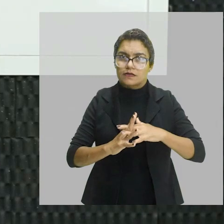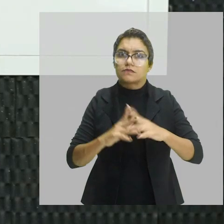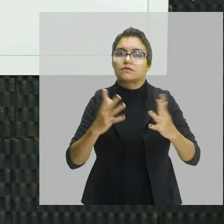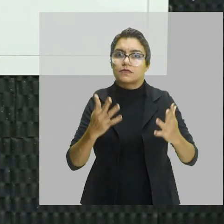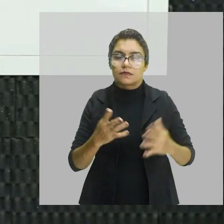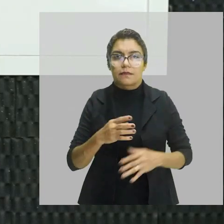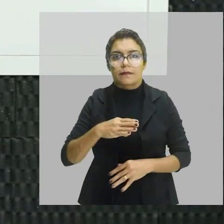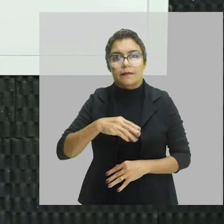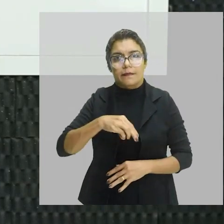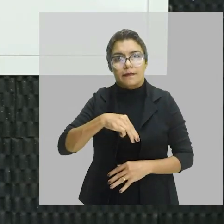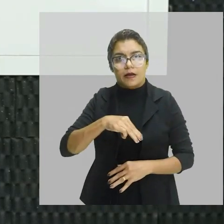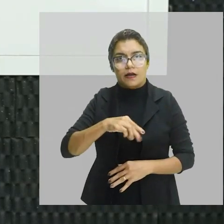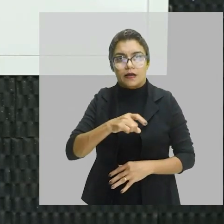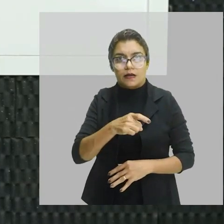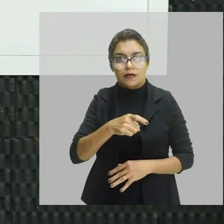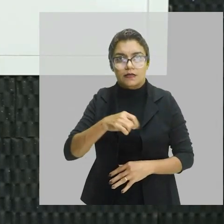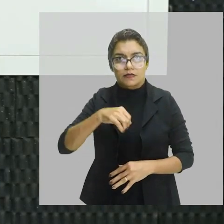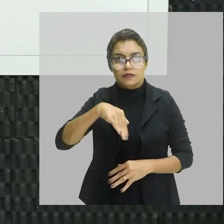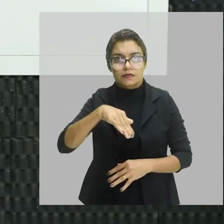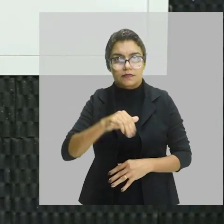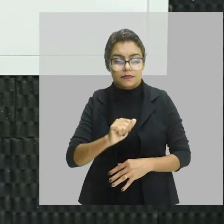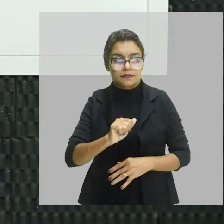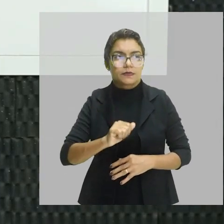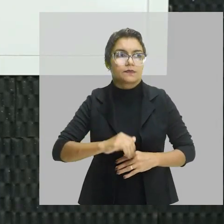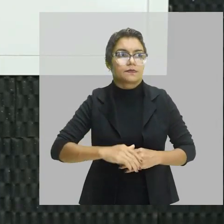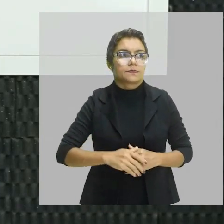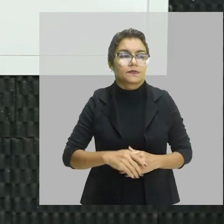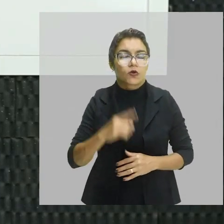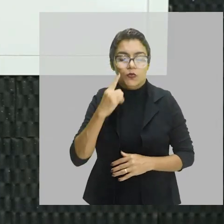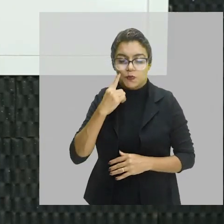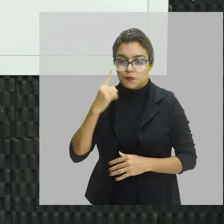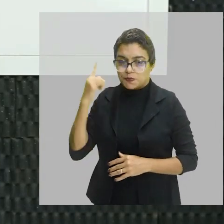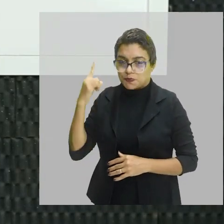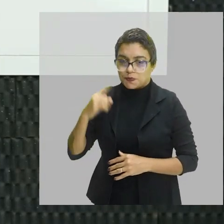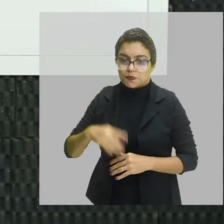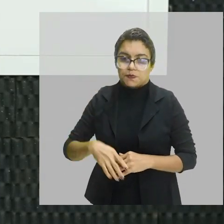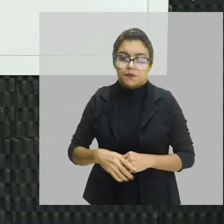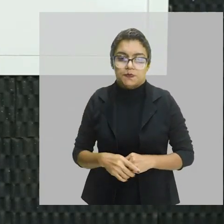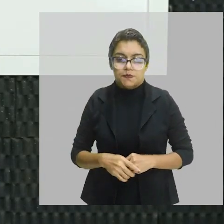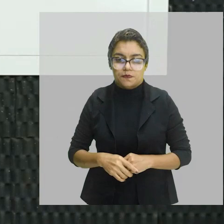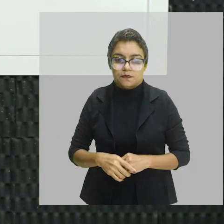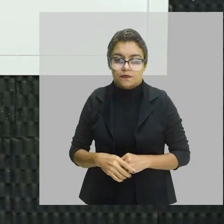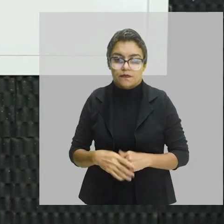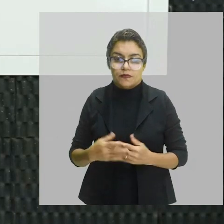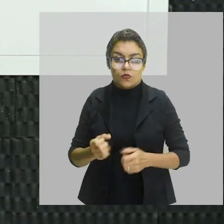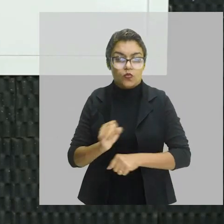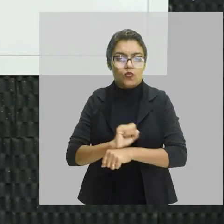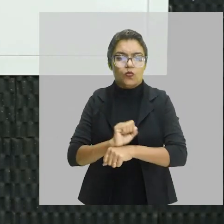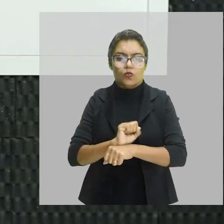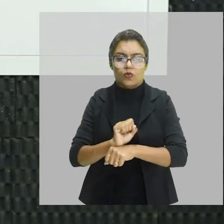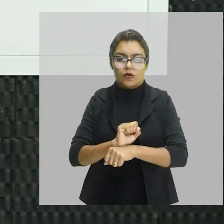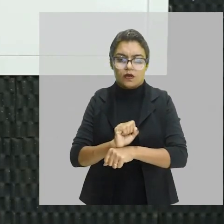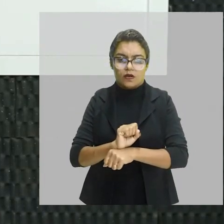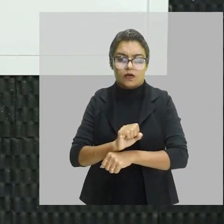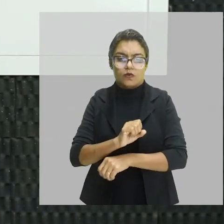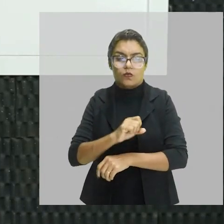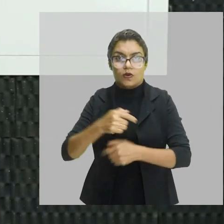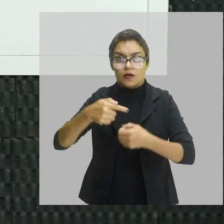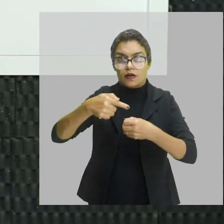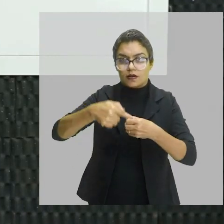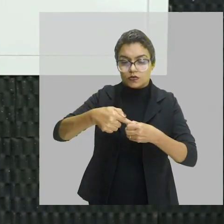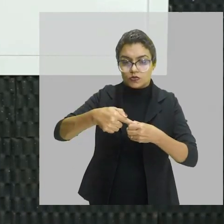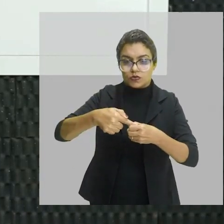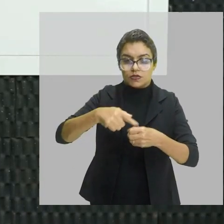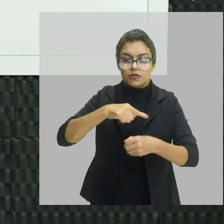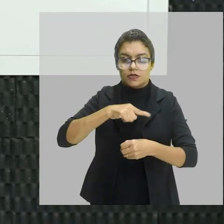certo? Velocidade máxima. Esse carro, a gasolina, ele chega